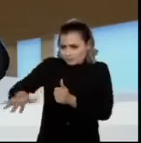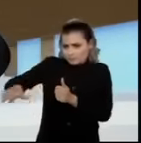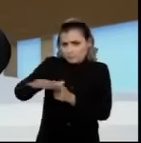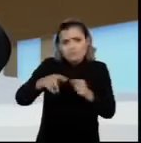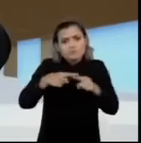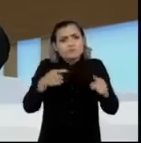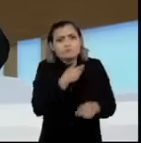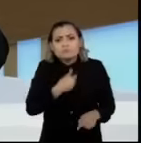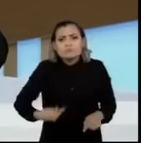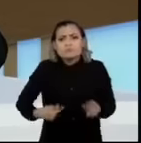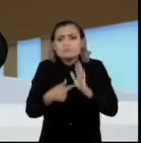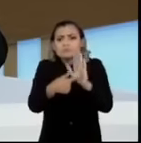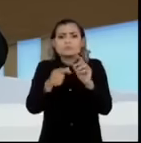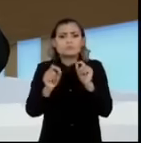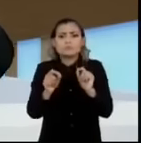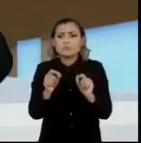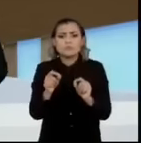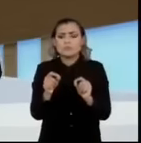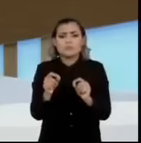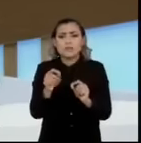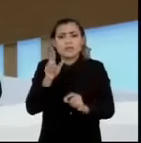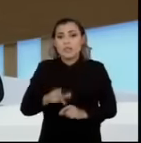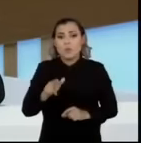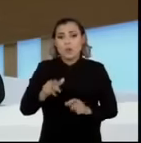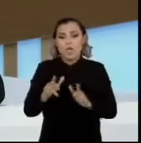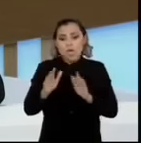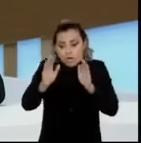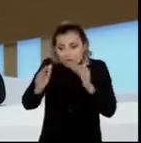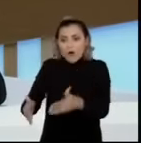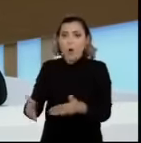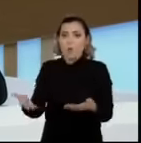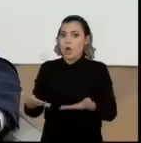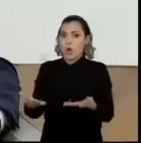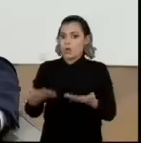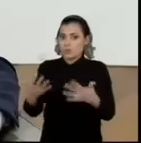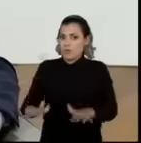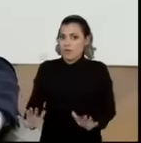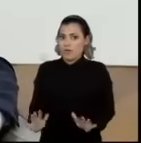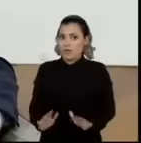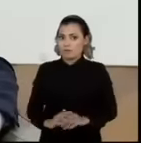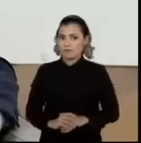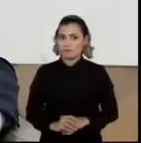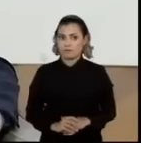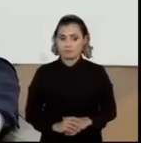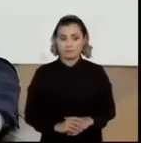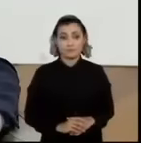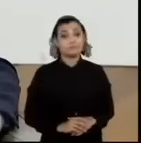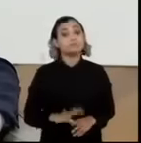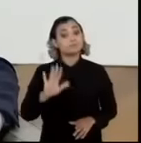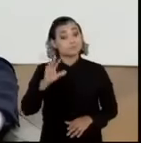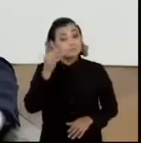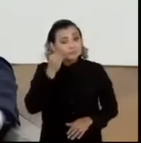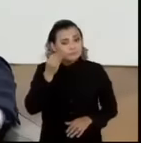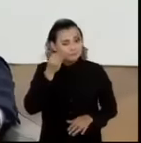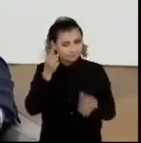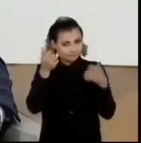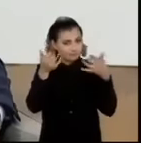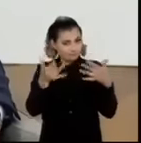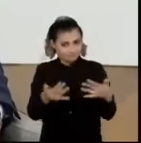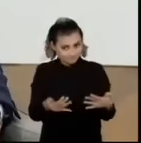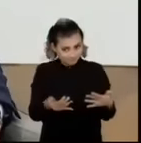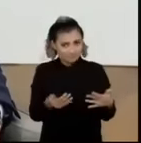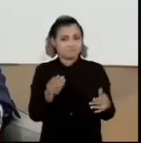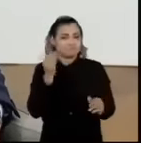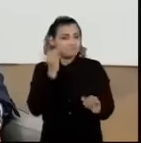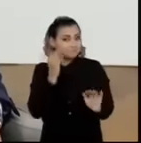tem sinalizado que não é algo que ele queira fazer. Eu vou arriscar aqui dar